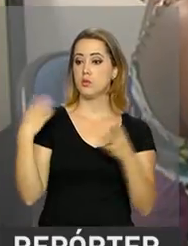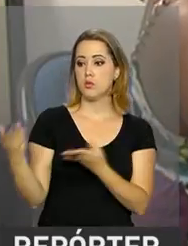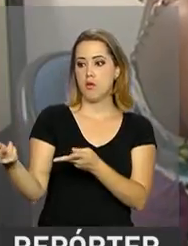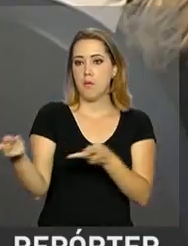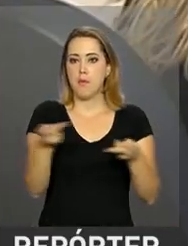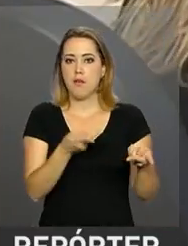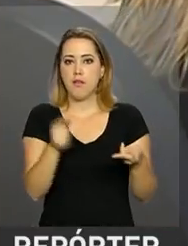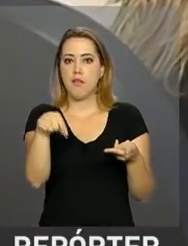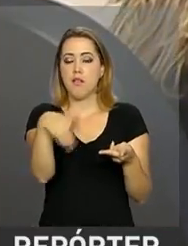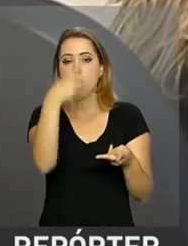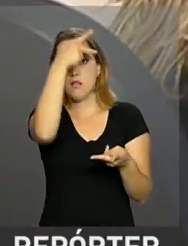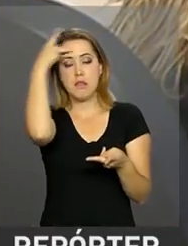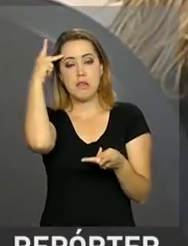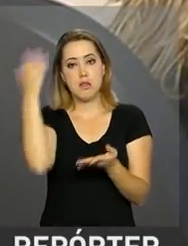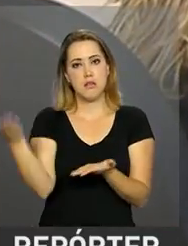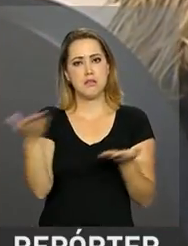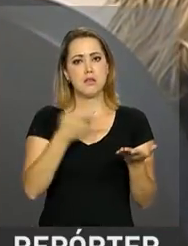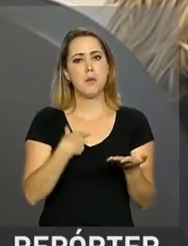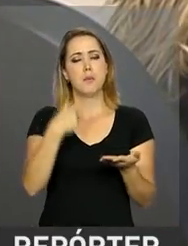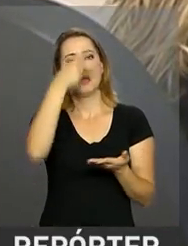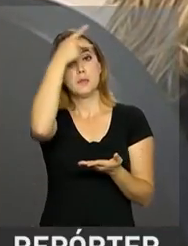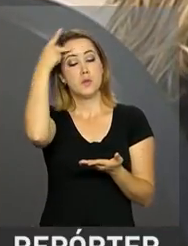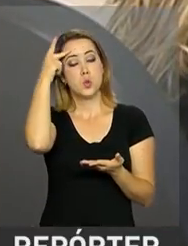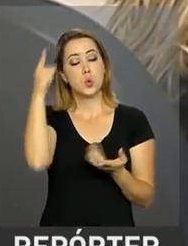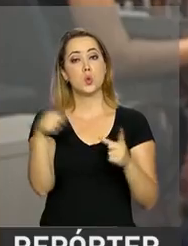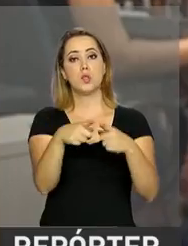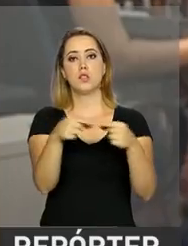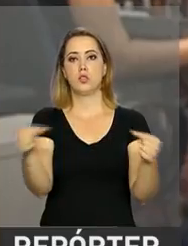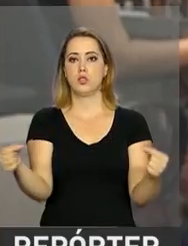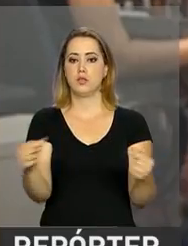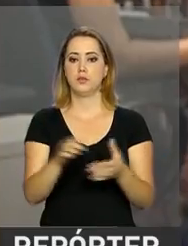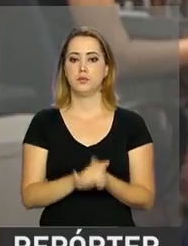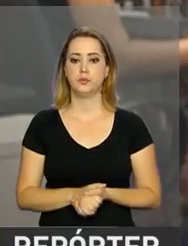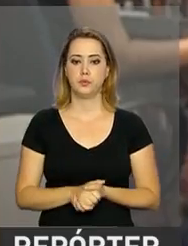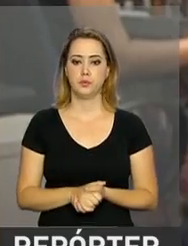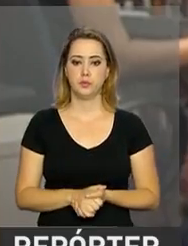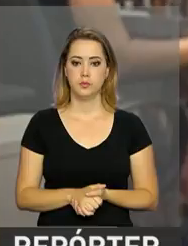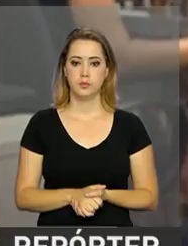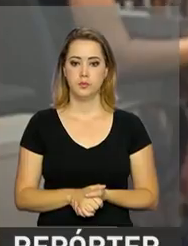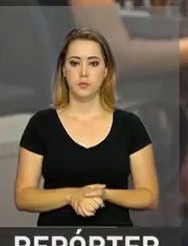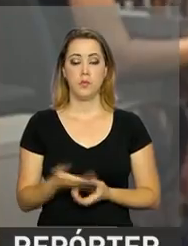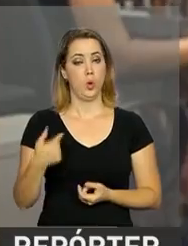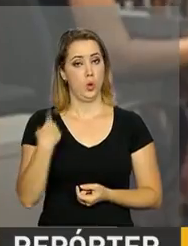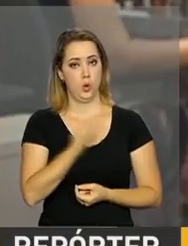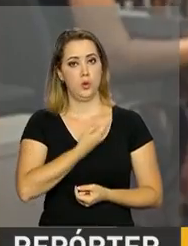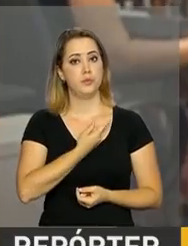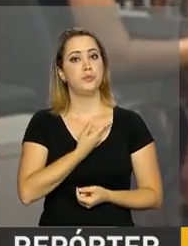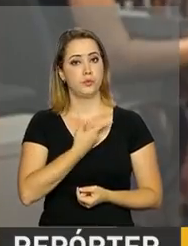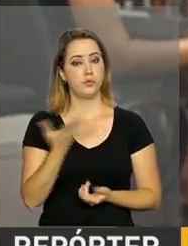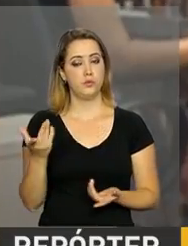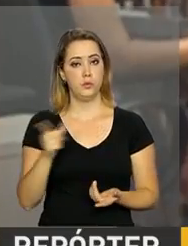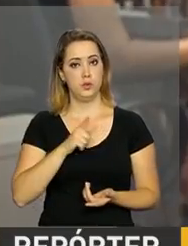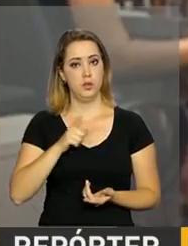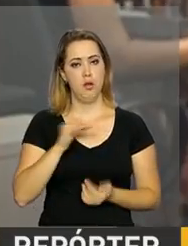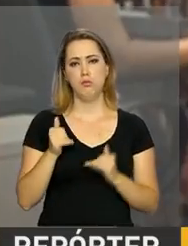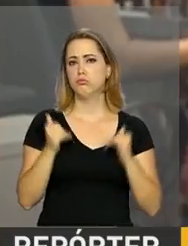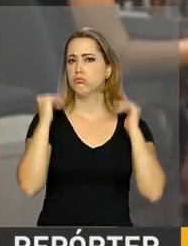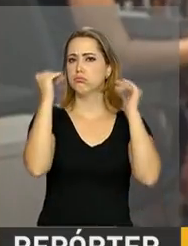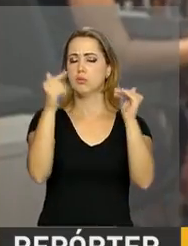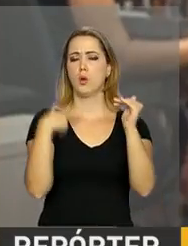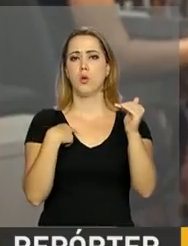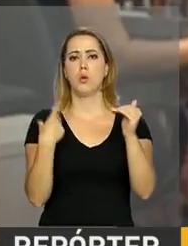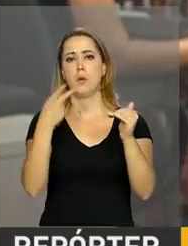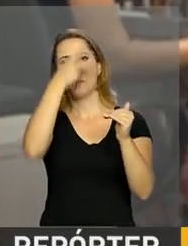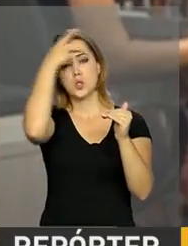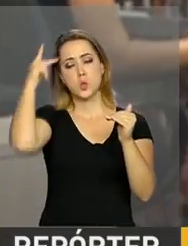público que vem lá do outro lado do mundo os chineses ainda a gente recebe o número aquém do esperado no Brasil em vista